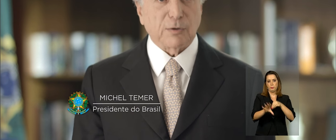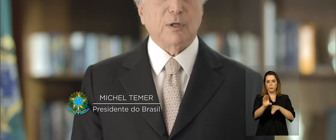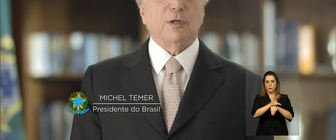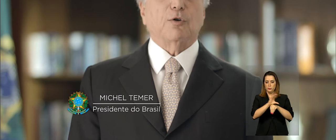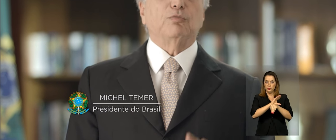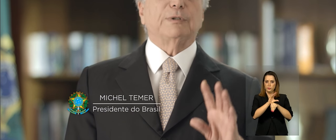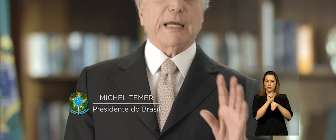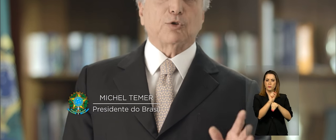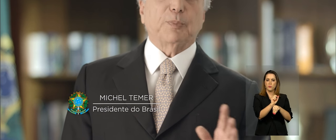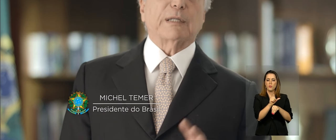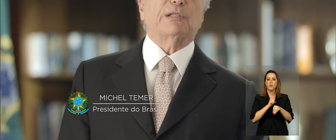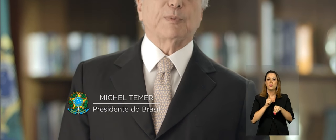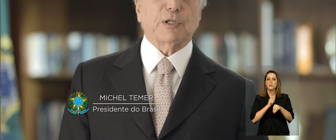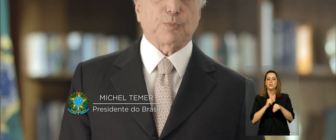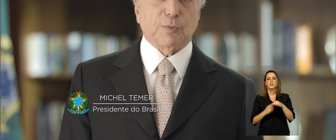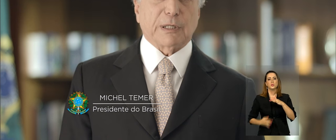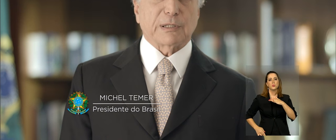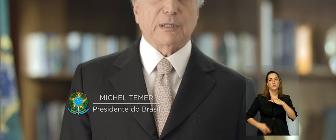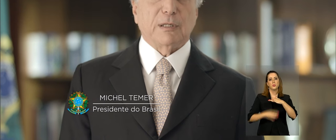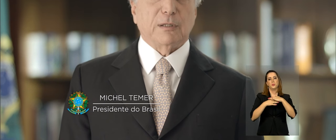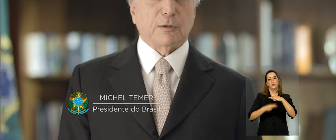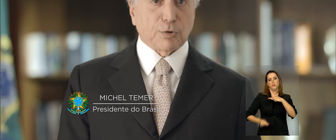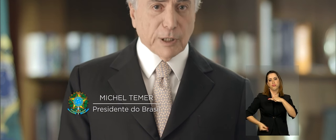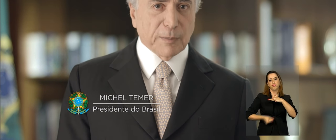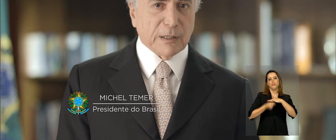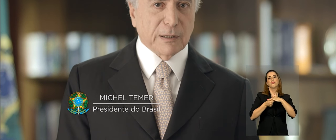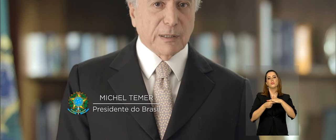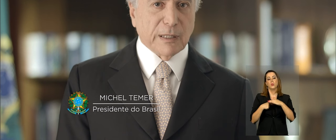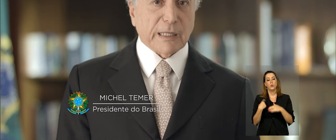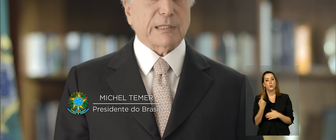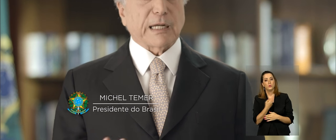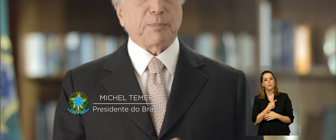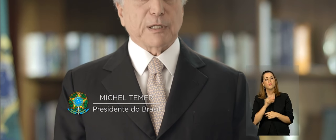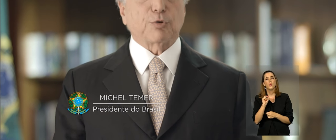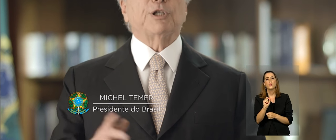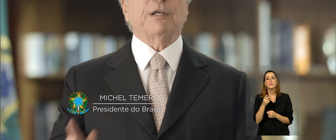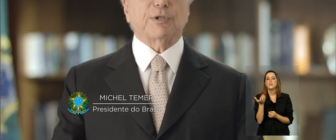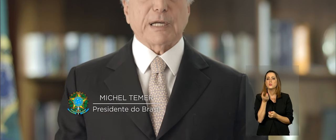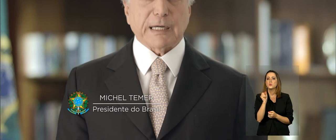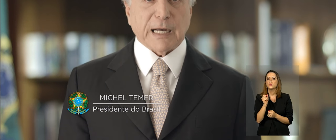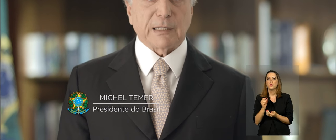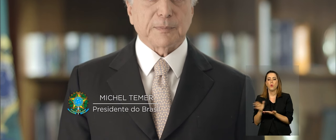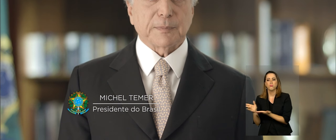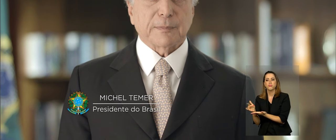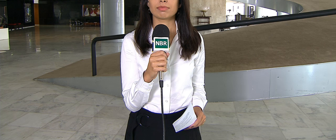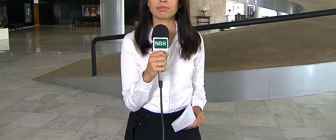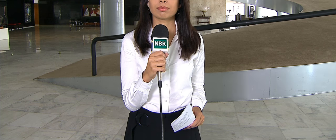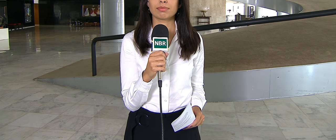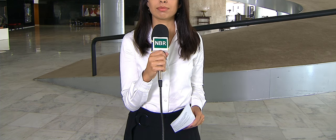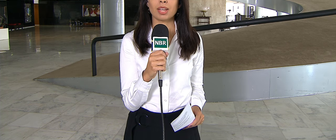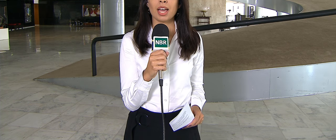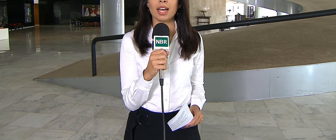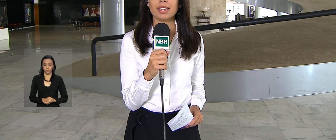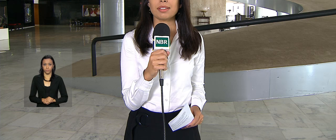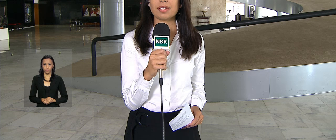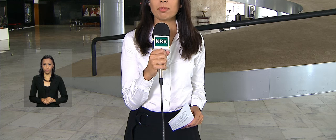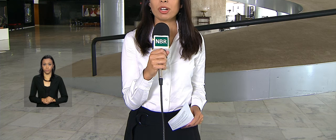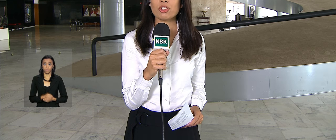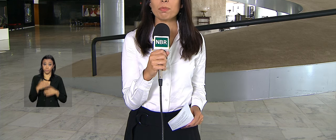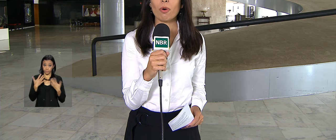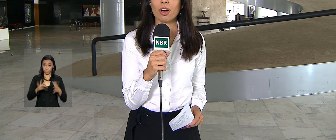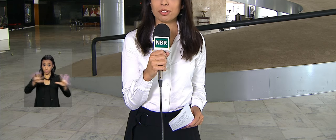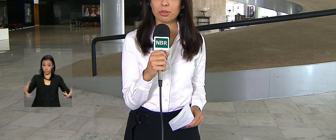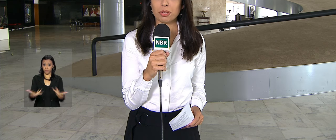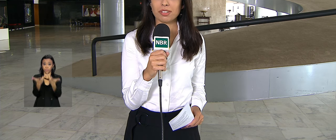constitucional com teto para as despesas públicas. Nosso lema é gastar apenas o dinheiro que se arrecada. E a